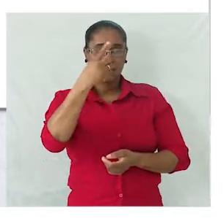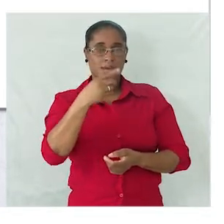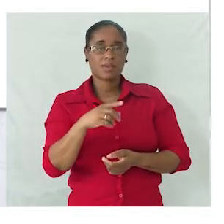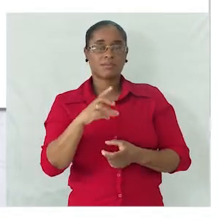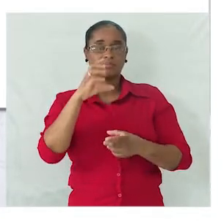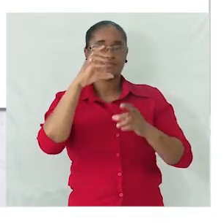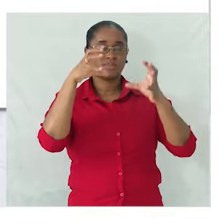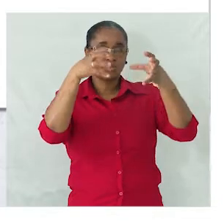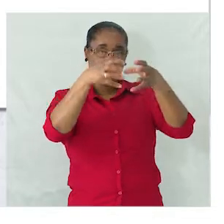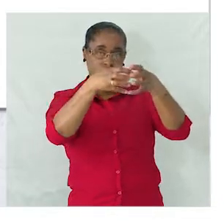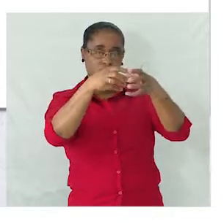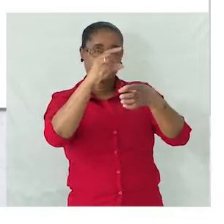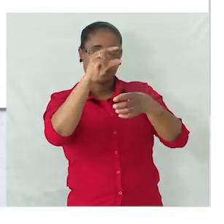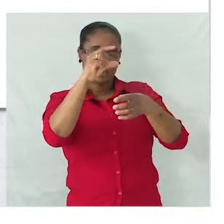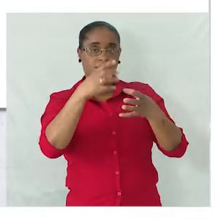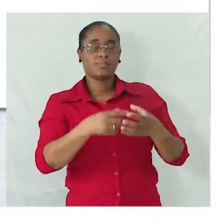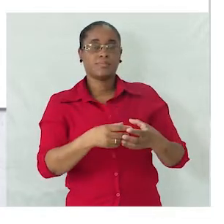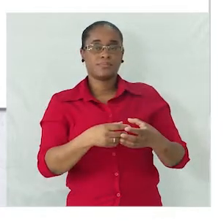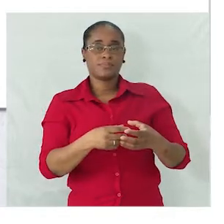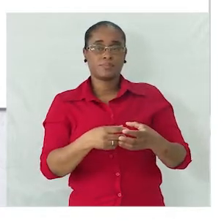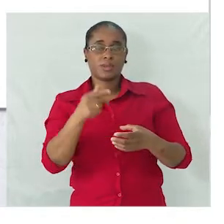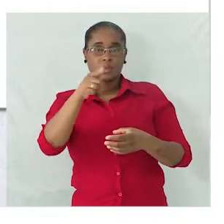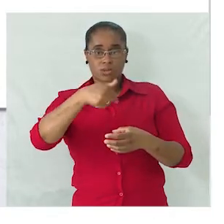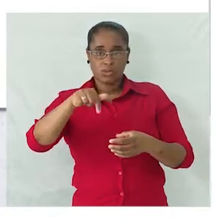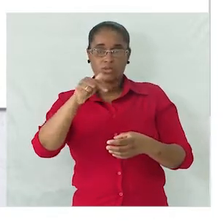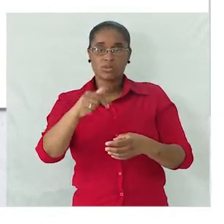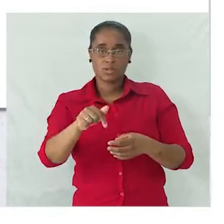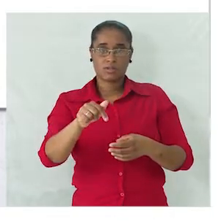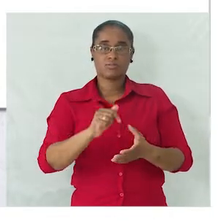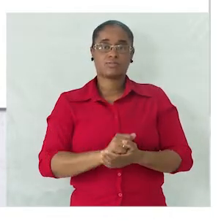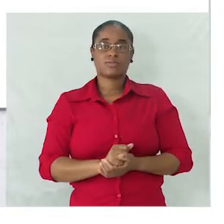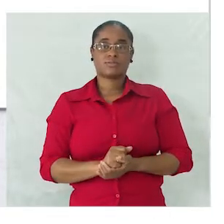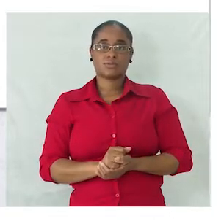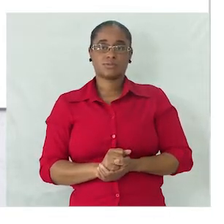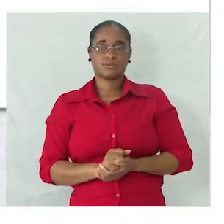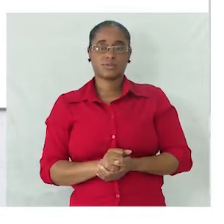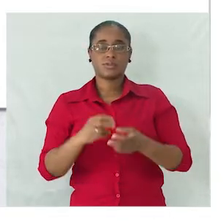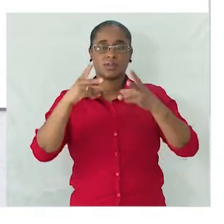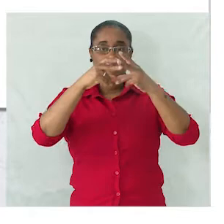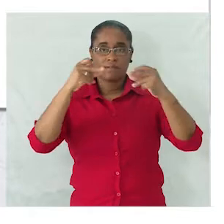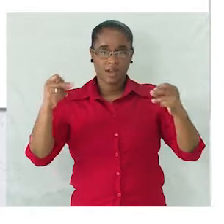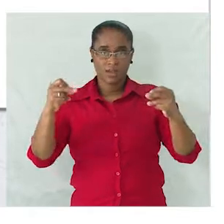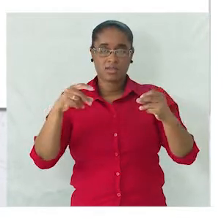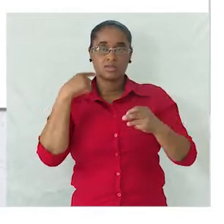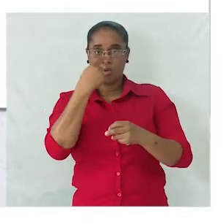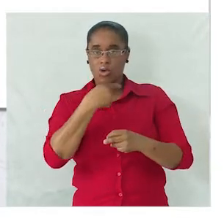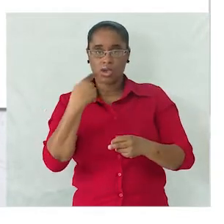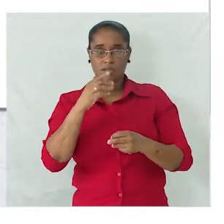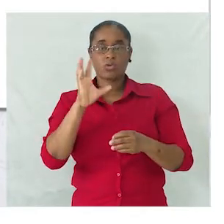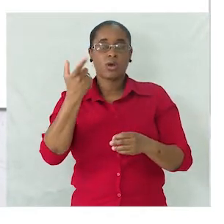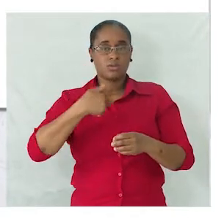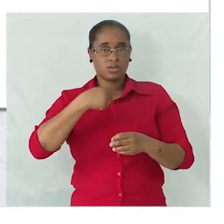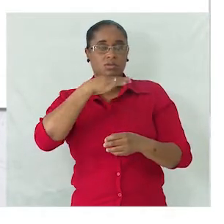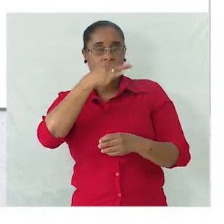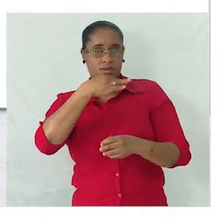estrofe nós temos a menção das frases orais, quando digo, não é?